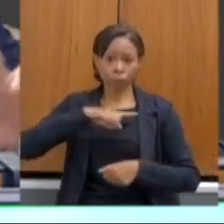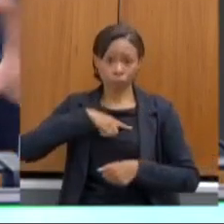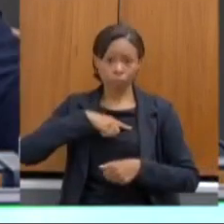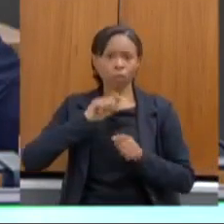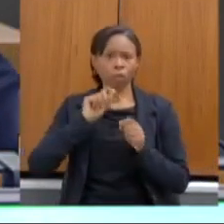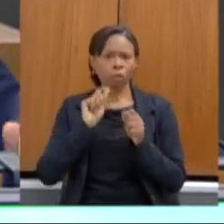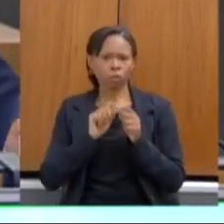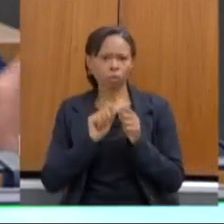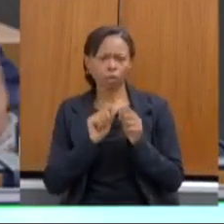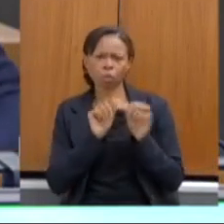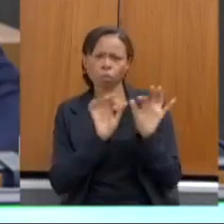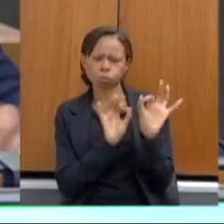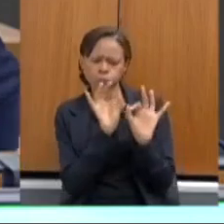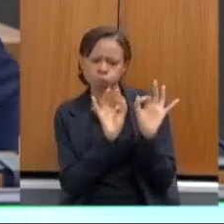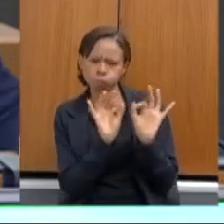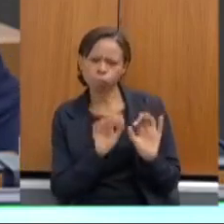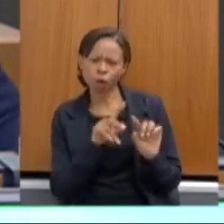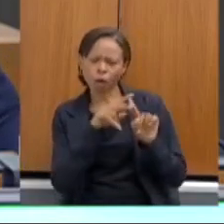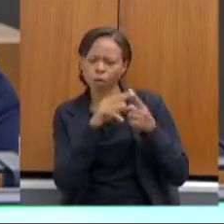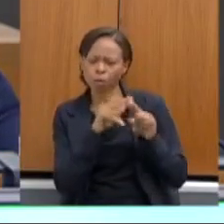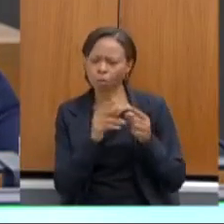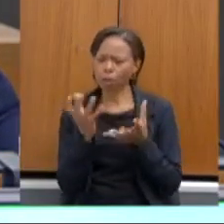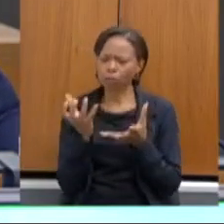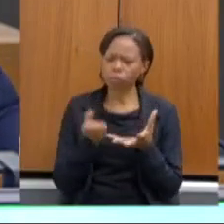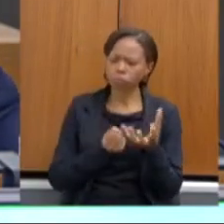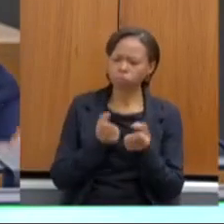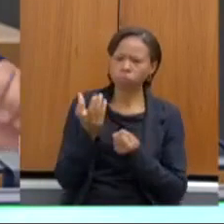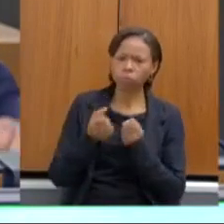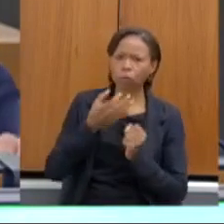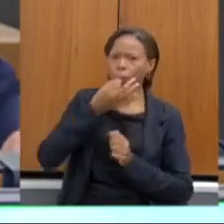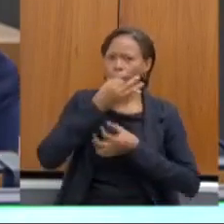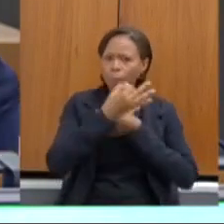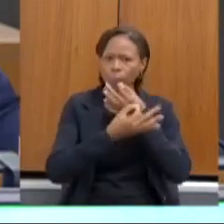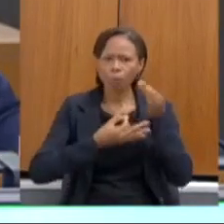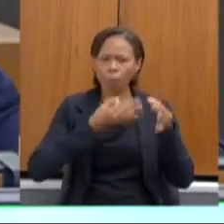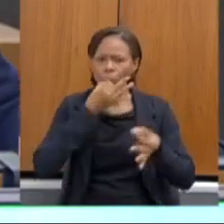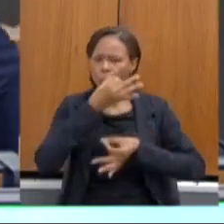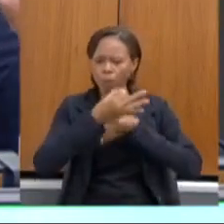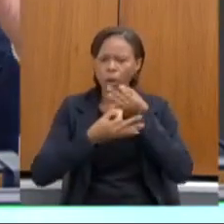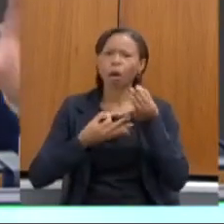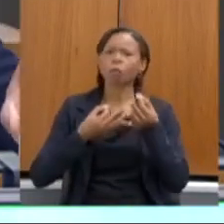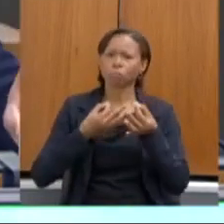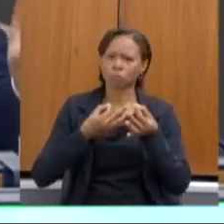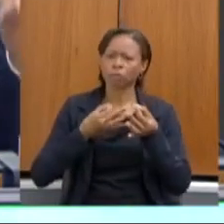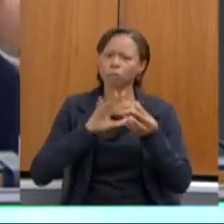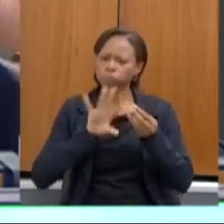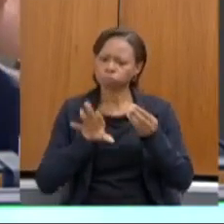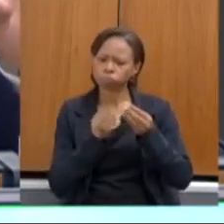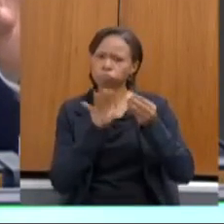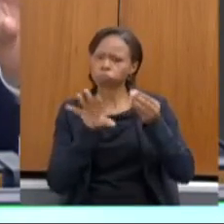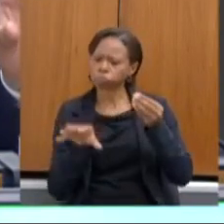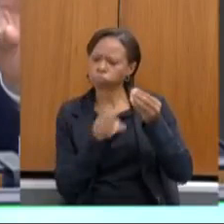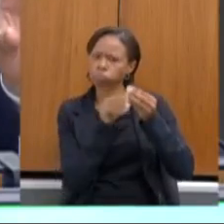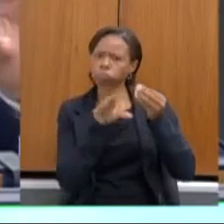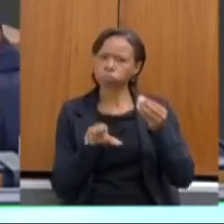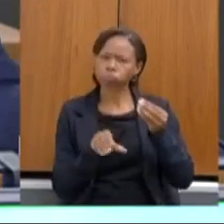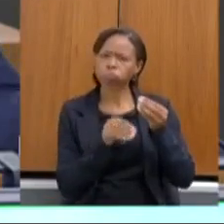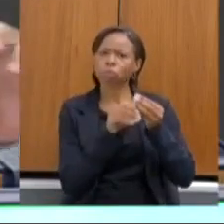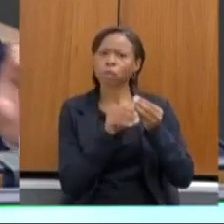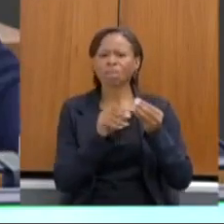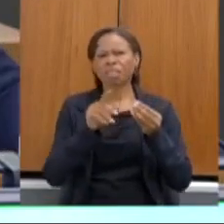toda a compilação das contribuições recebidas Muitas delas eram é